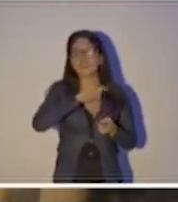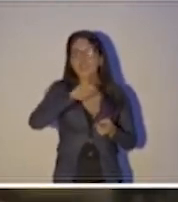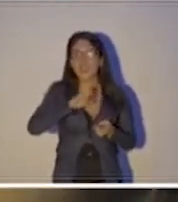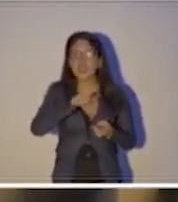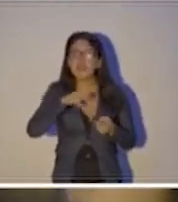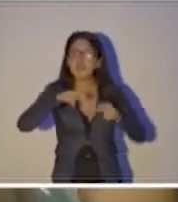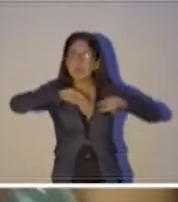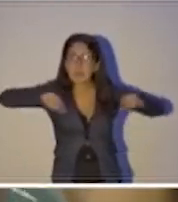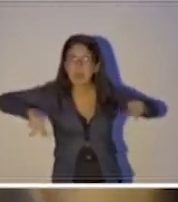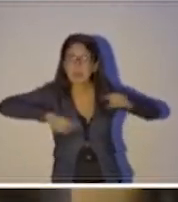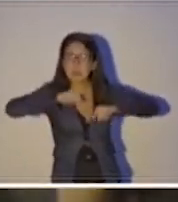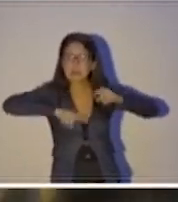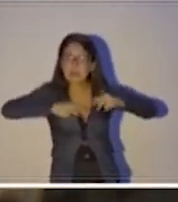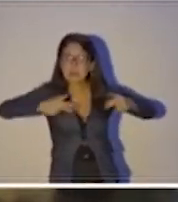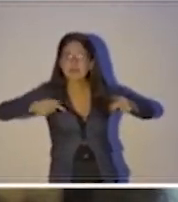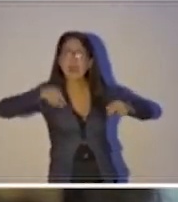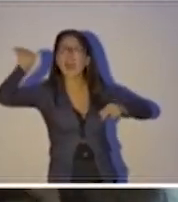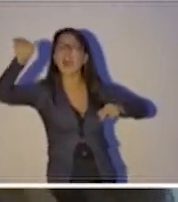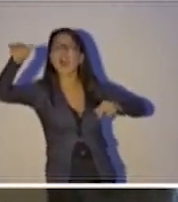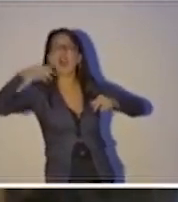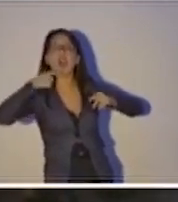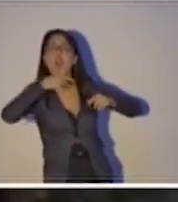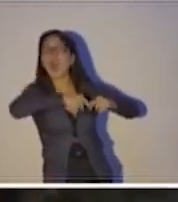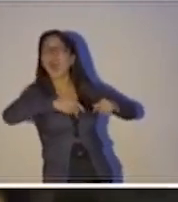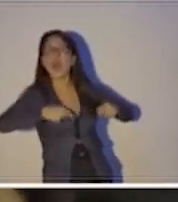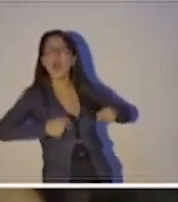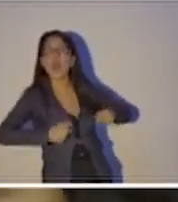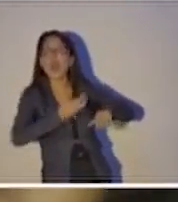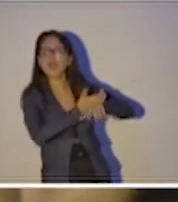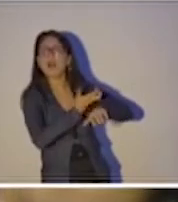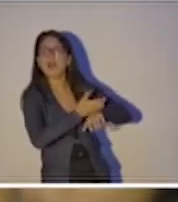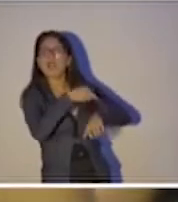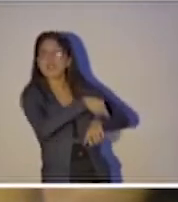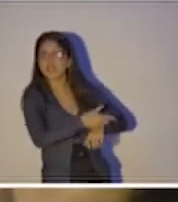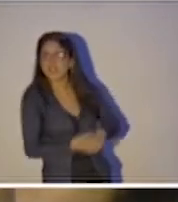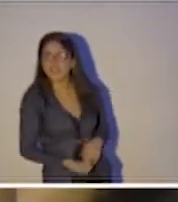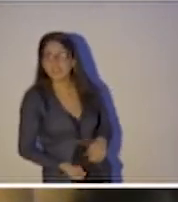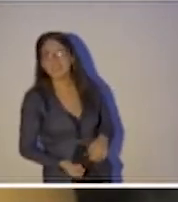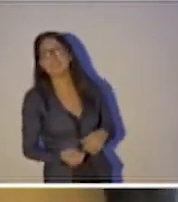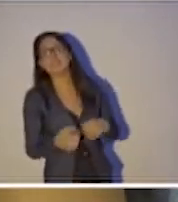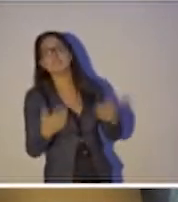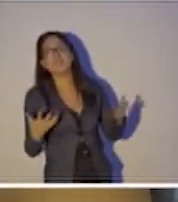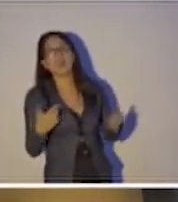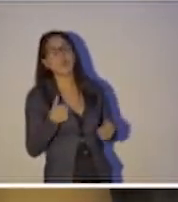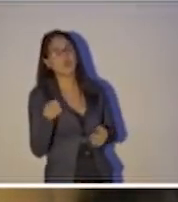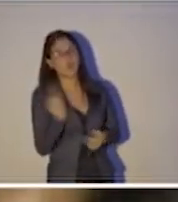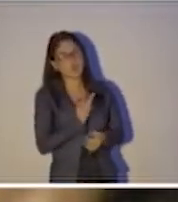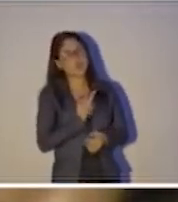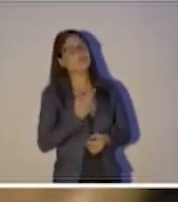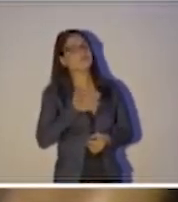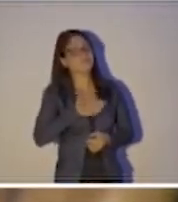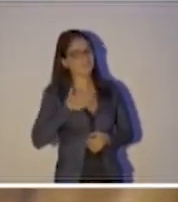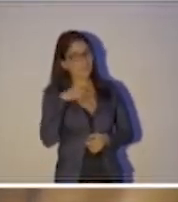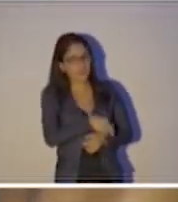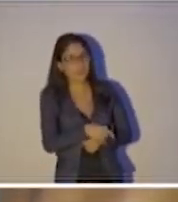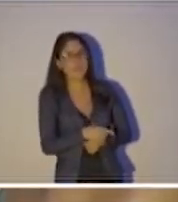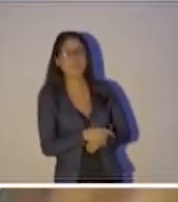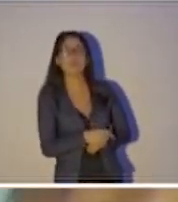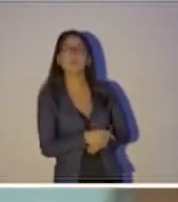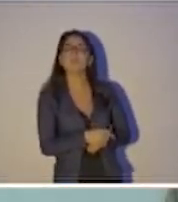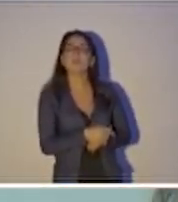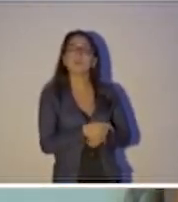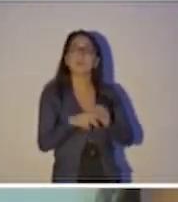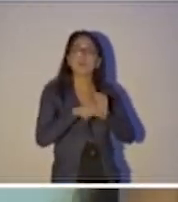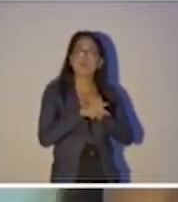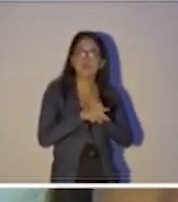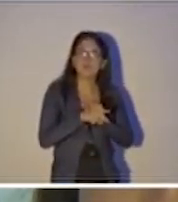sua vez, em alta voz, reverbera. Olha o abacaxi! E estende com gosto o ditongo. Próximo a mim ouço um,